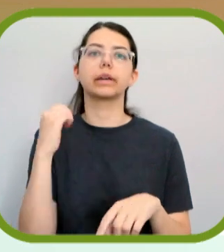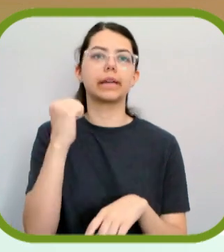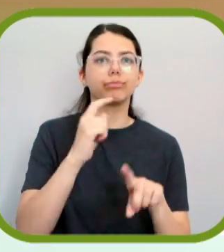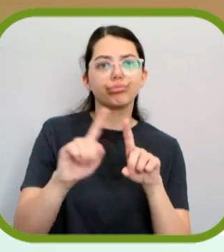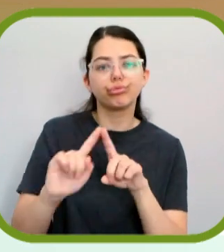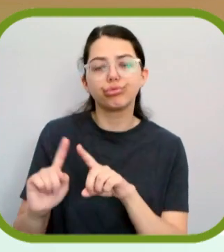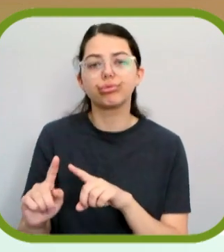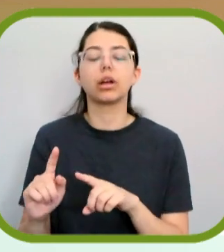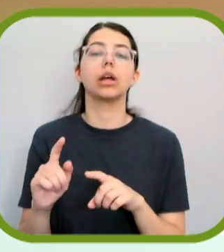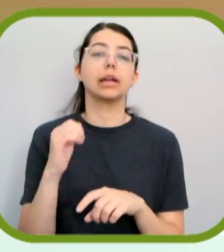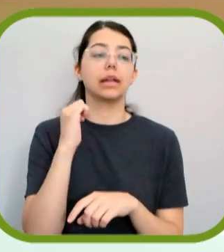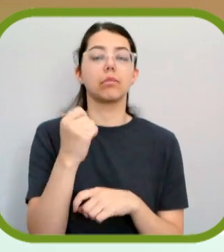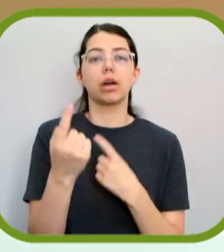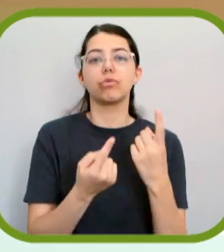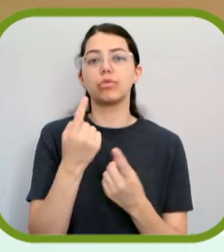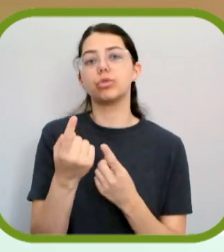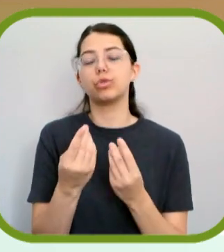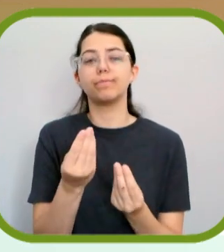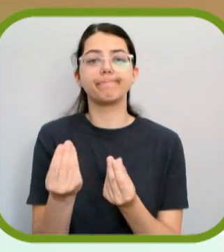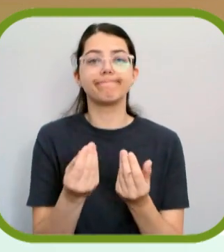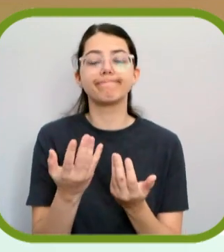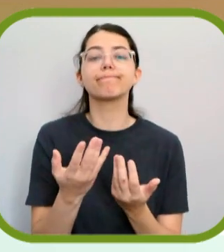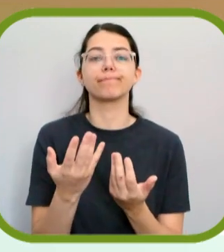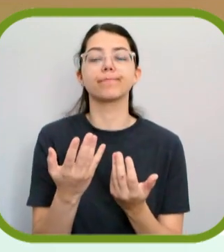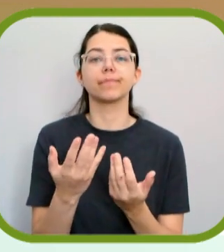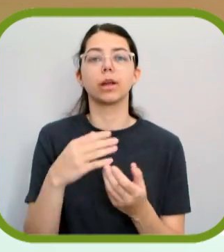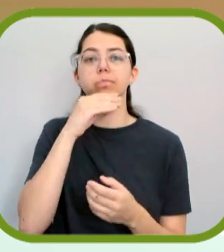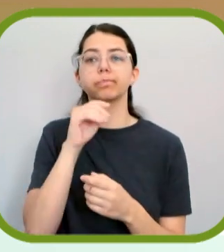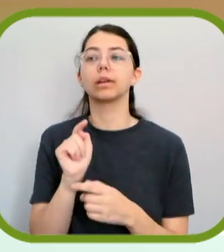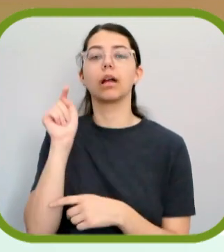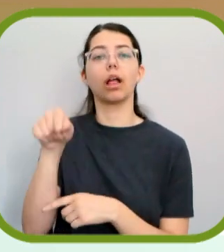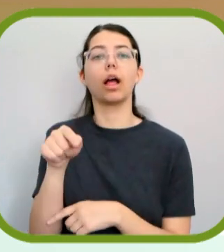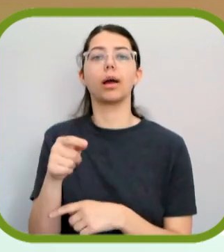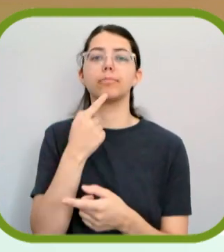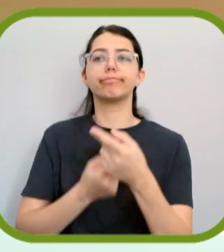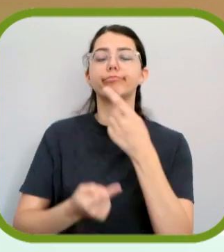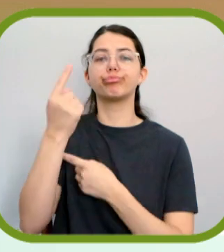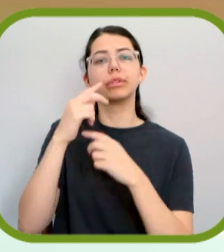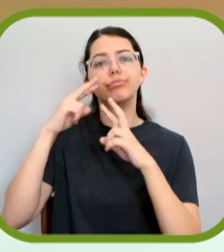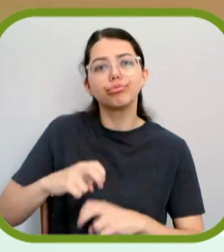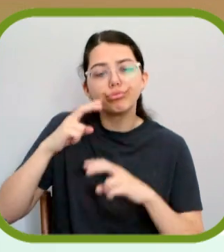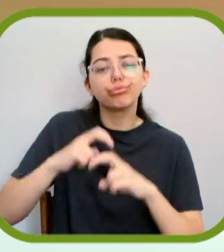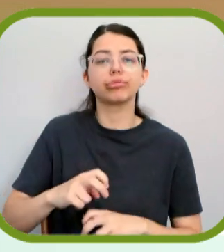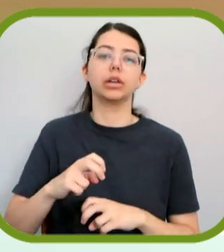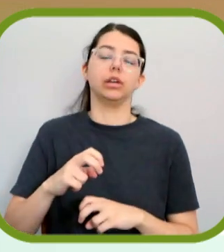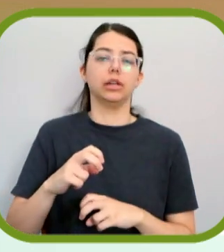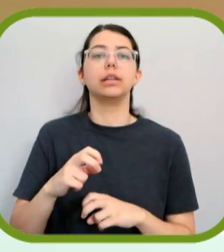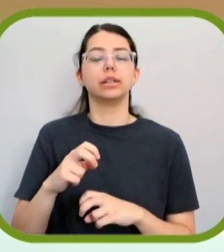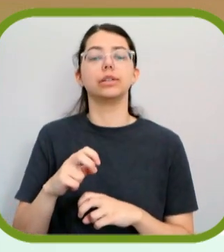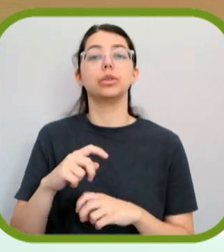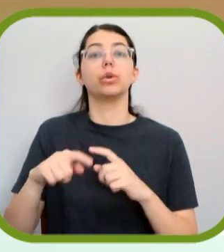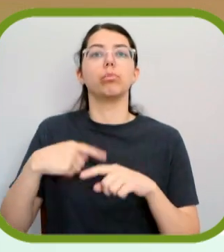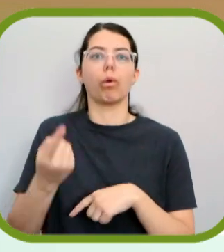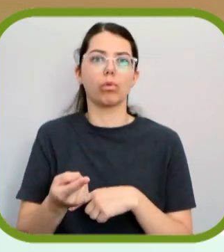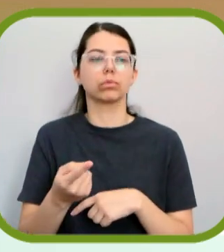com idades diferentes, que são difíceis de identificar e cujos crimes nem sempre são fáceis de ir a uma esquadra e apresentar a queixa, de